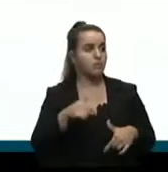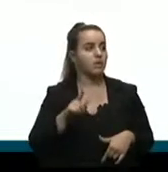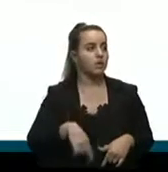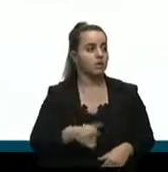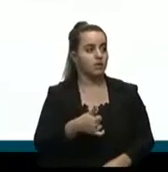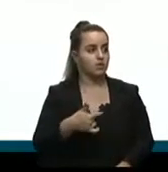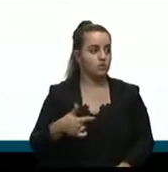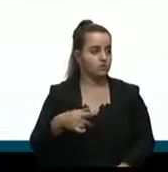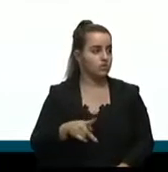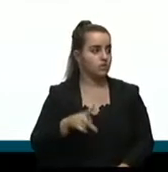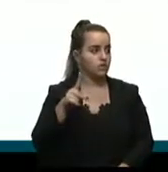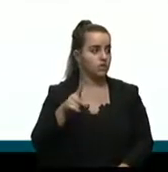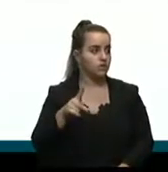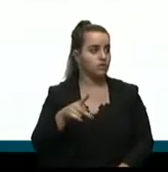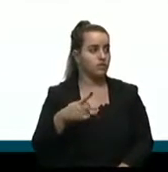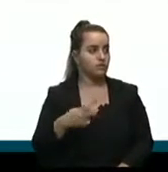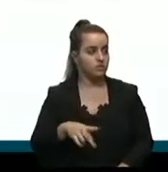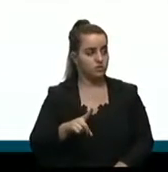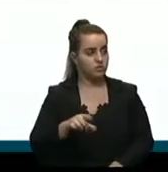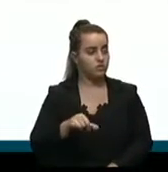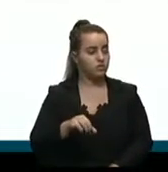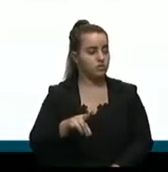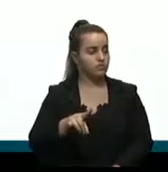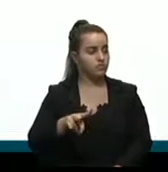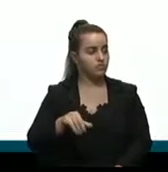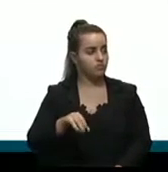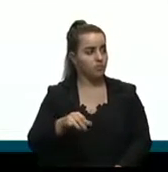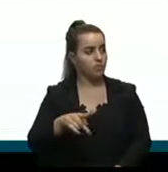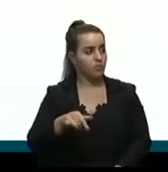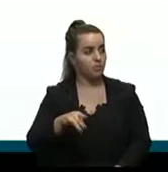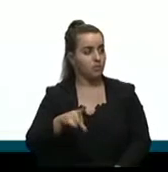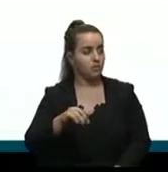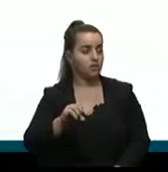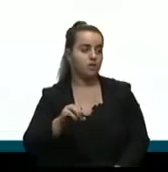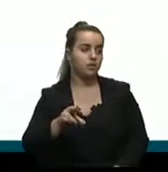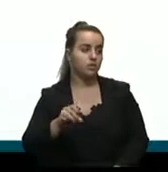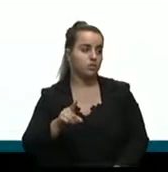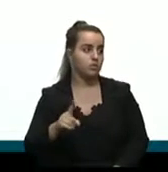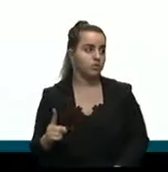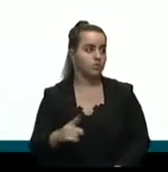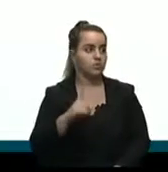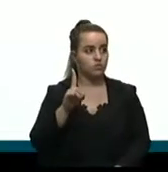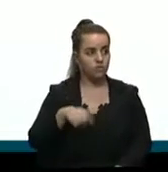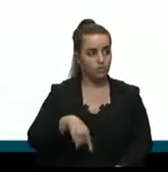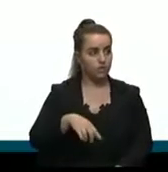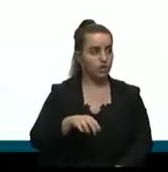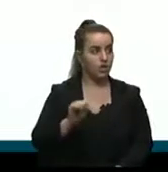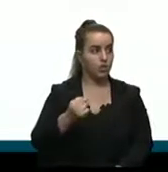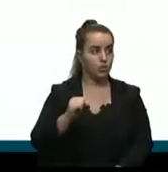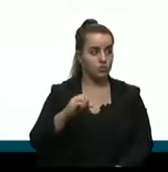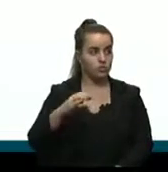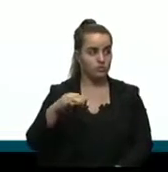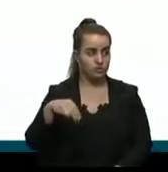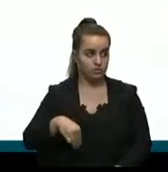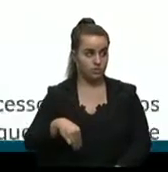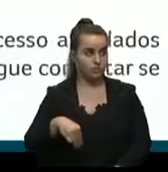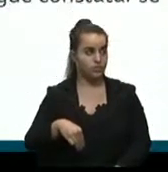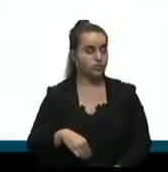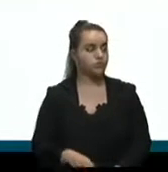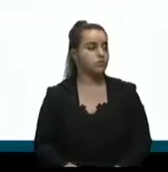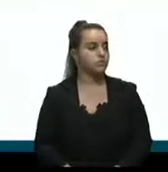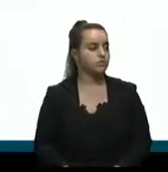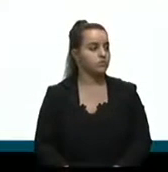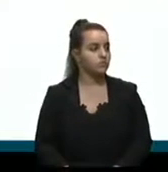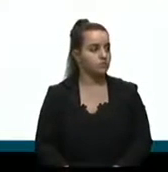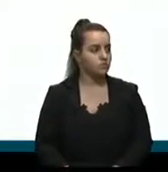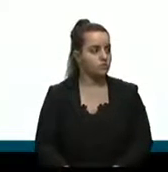era 12 quilos e que o desvio padrão da altura era de 8 centímetros.